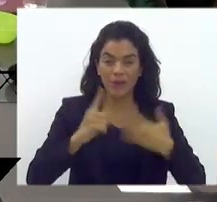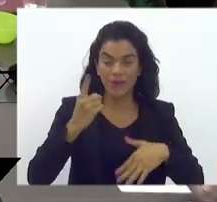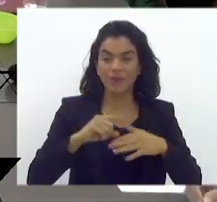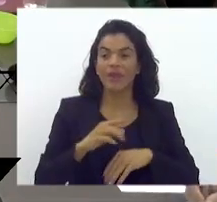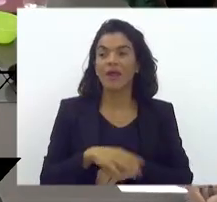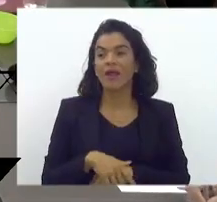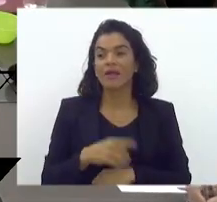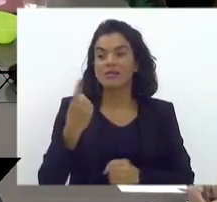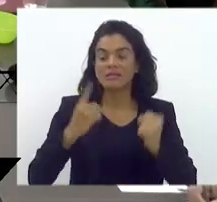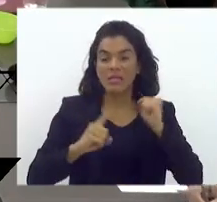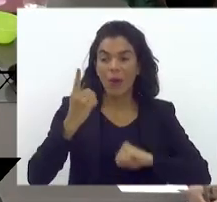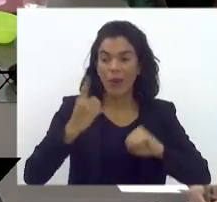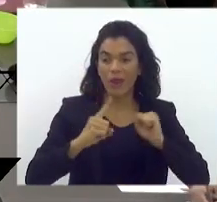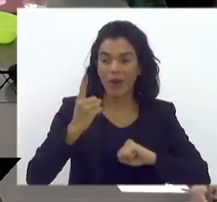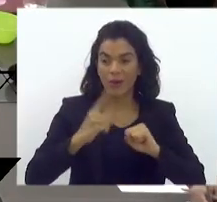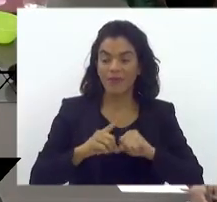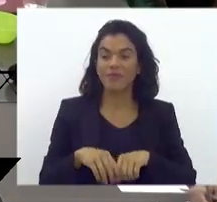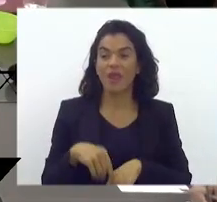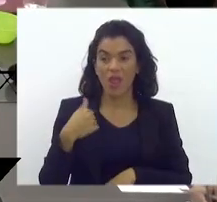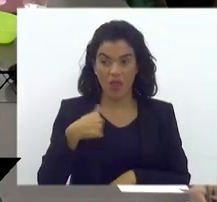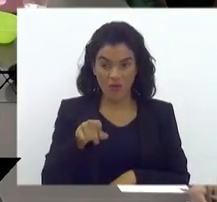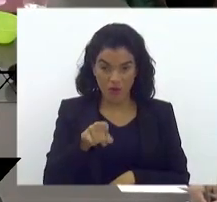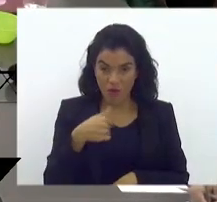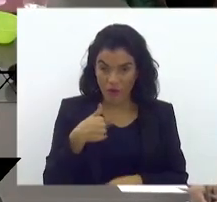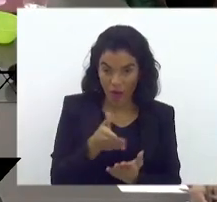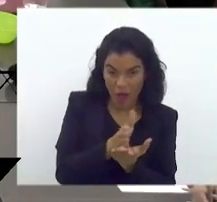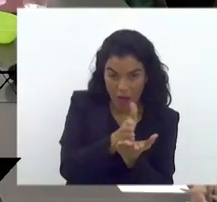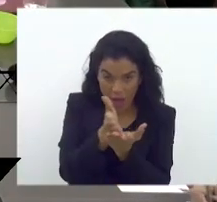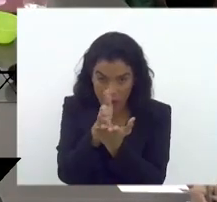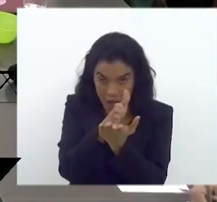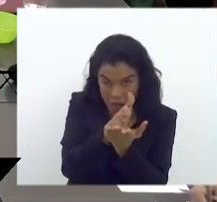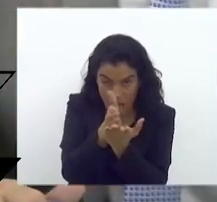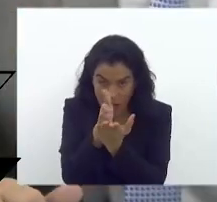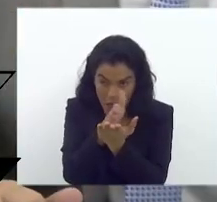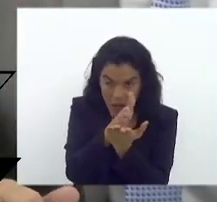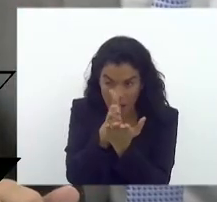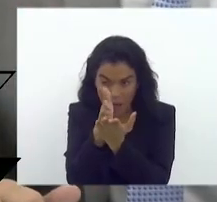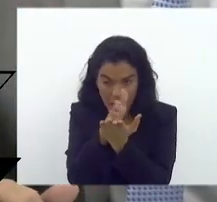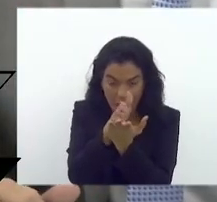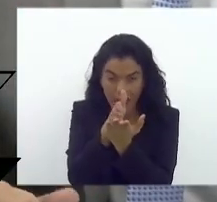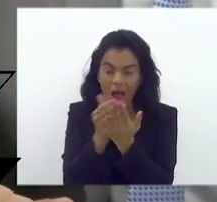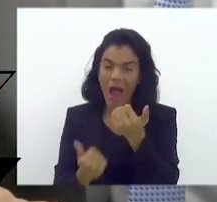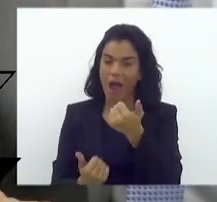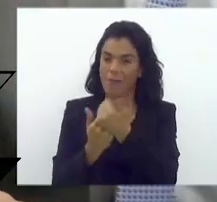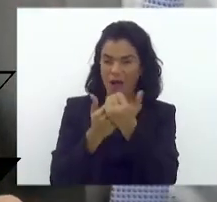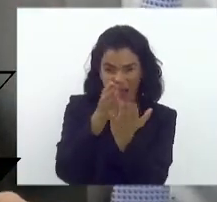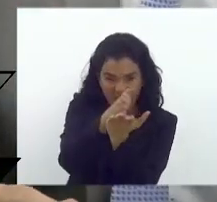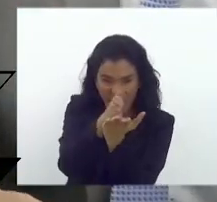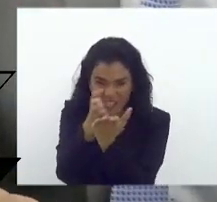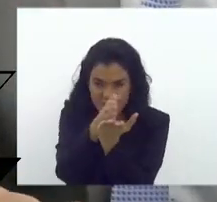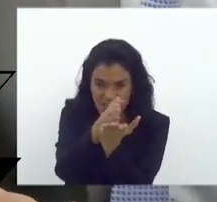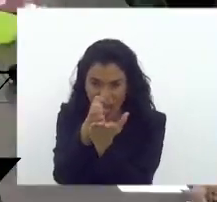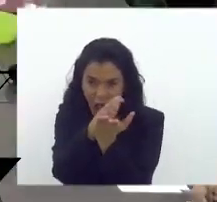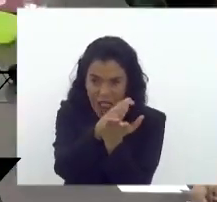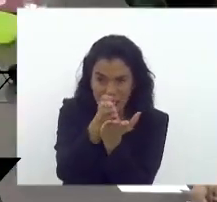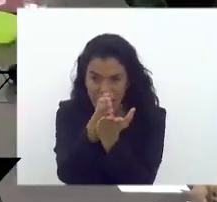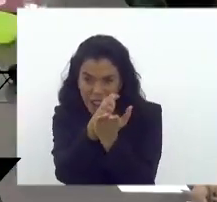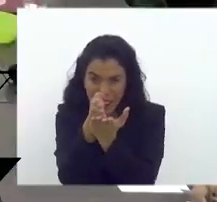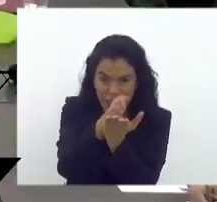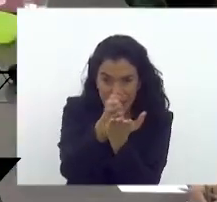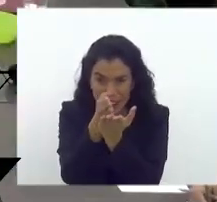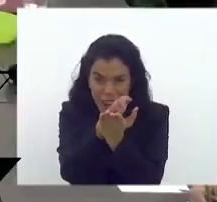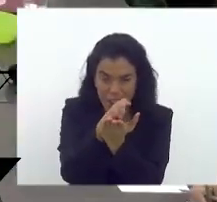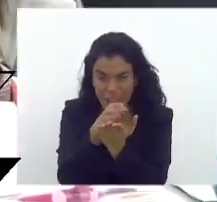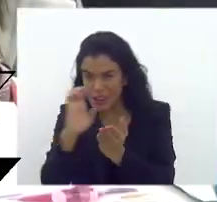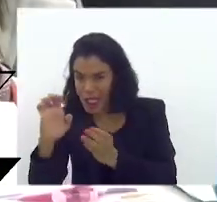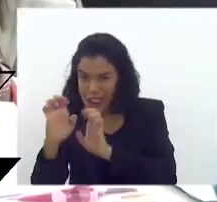forma híbrida, mas eu vou ficar ali na faixa de Gaza com Vossa Excelência, dando todo o apoio necessário para manter a esquerda e direita